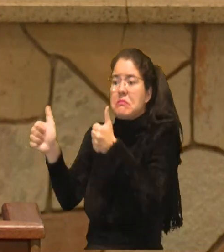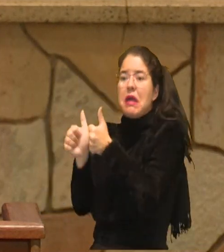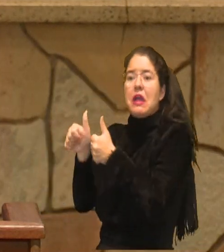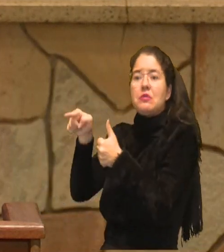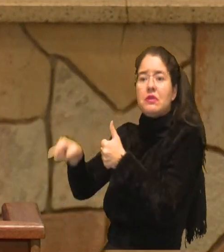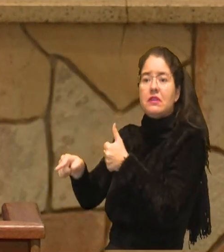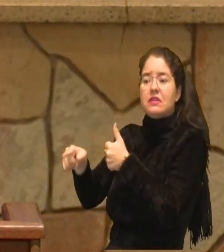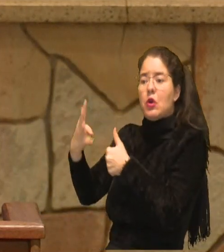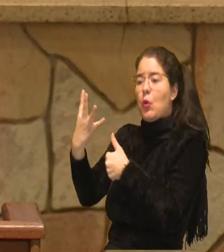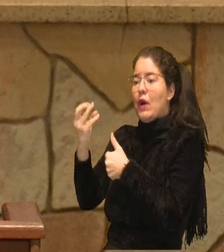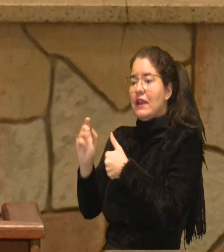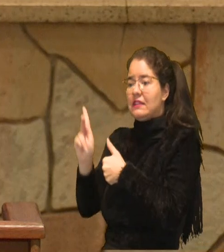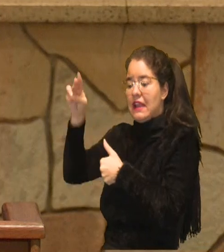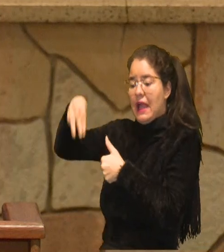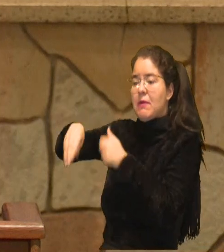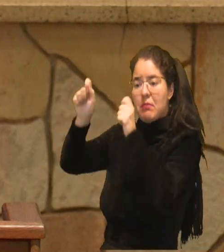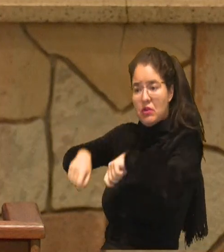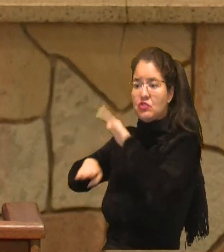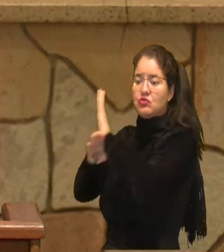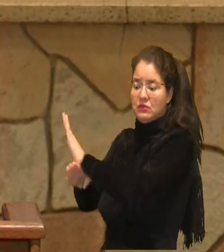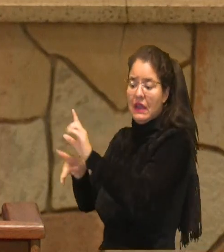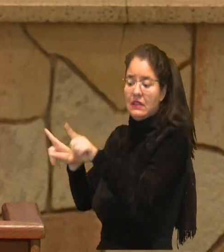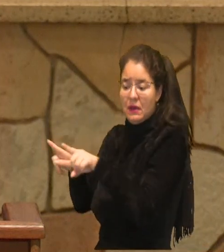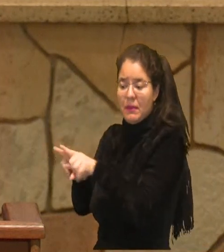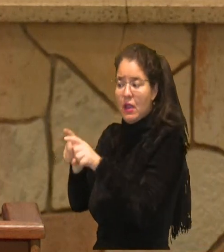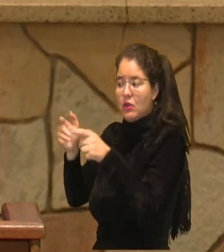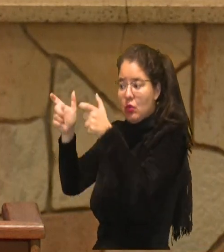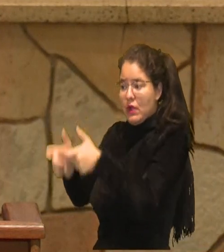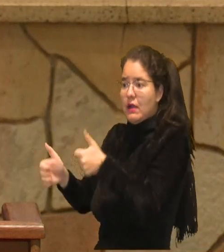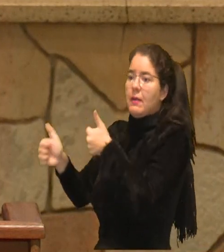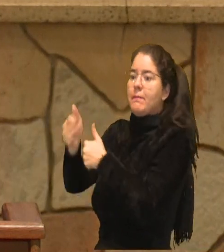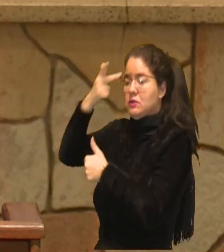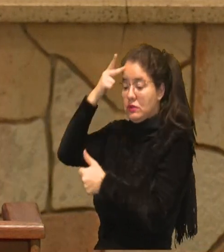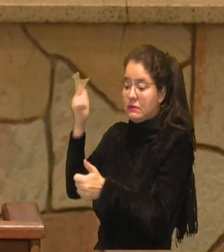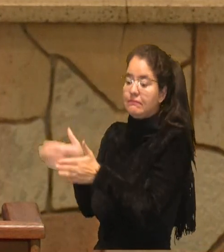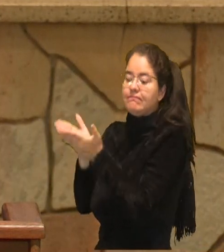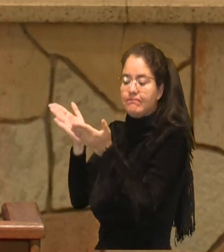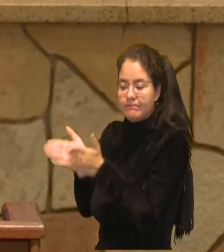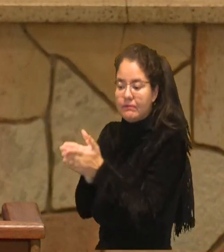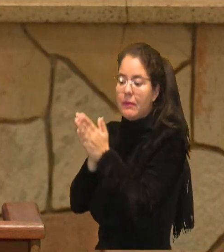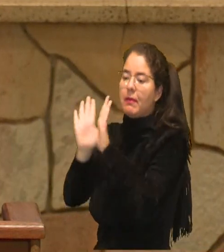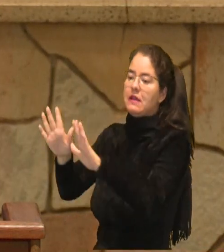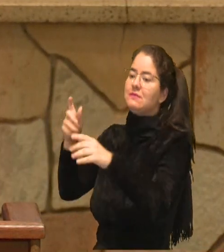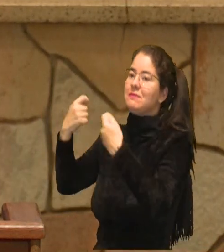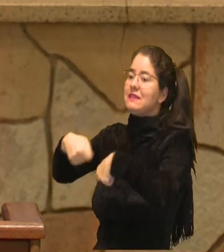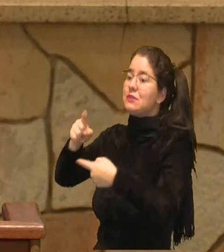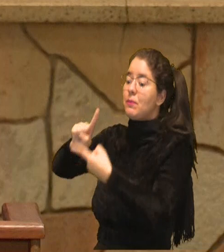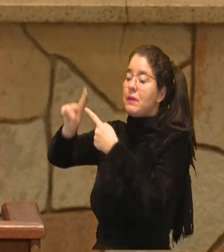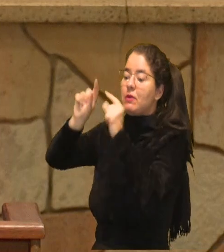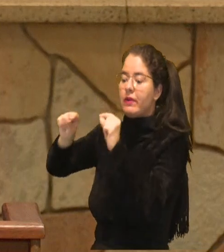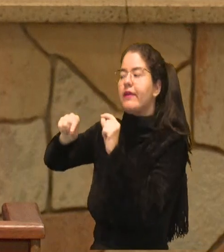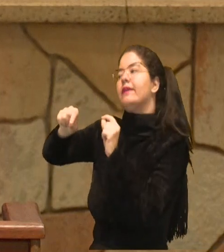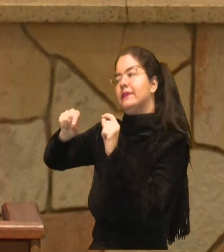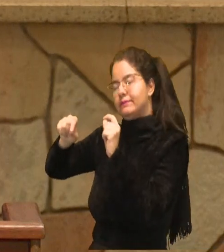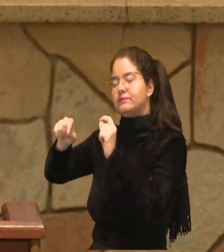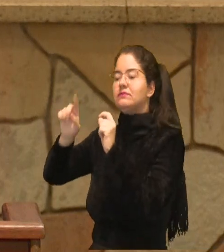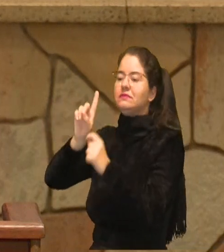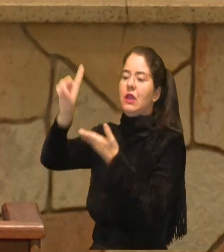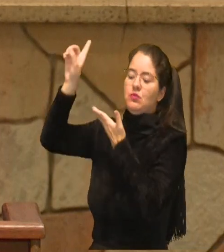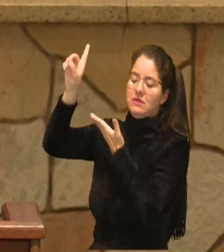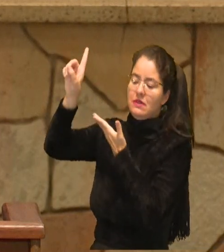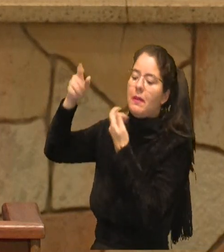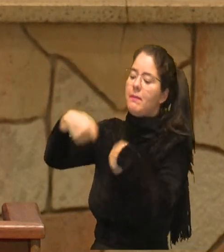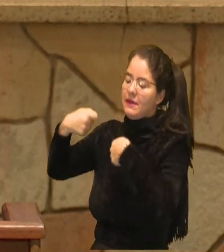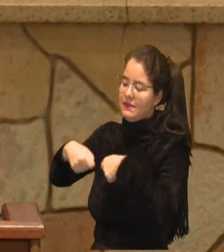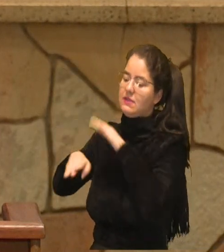40 quilômetros, pobres, pessoas que precisam, acima de tudo, de ajuda social, mas também do Evangelho